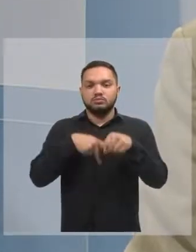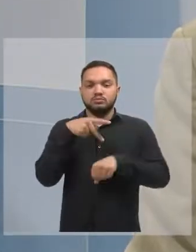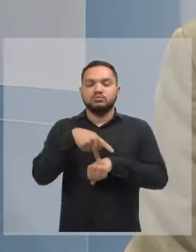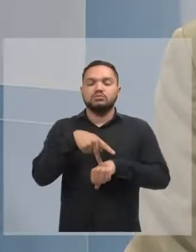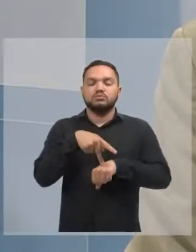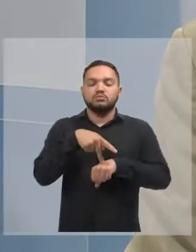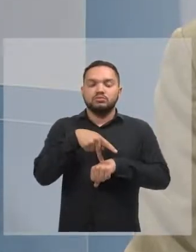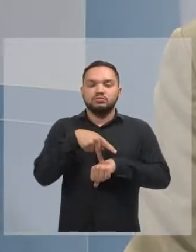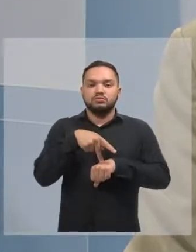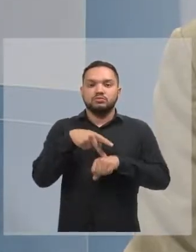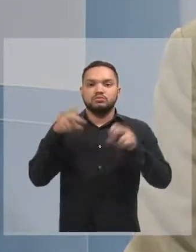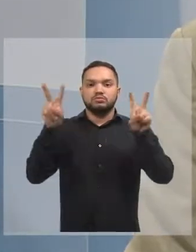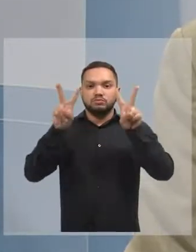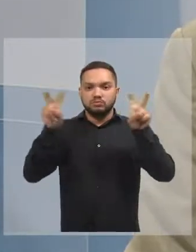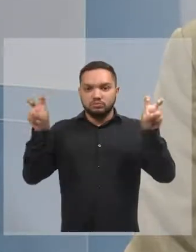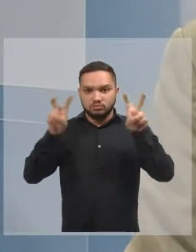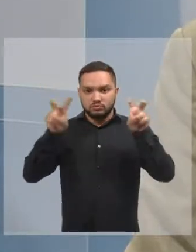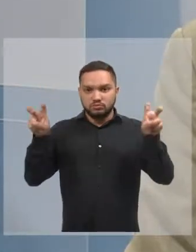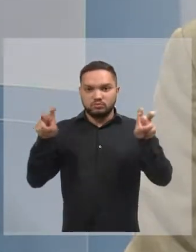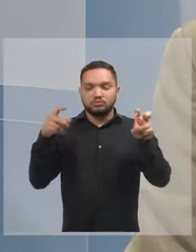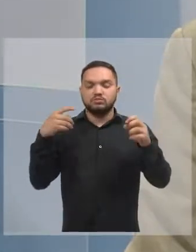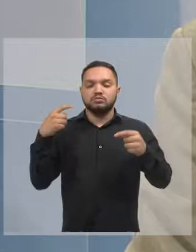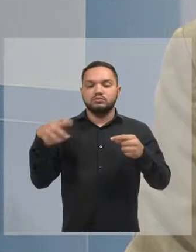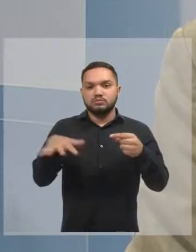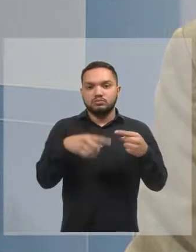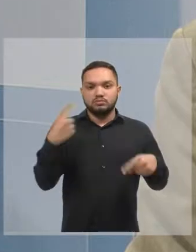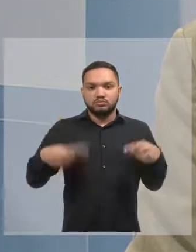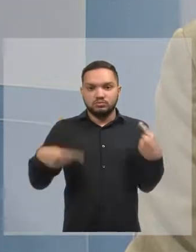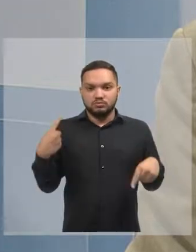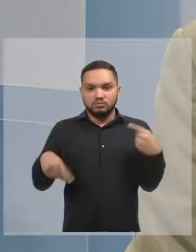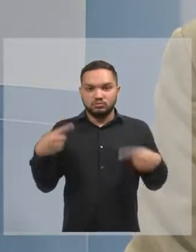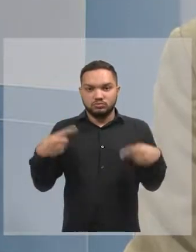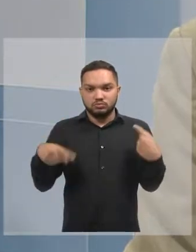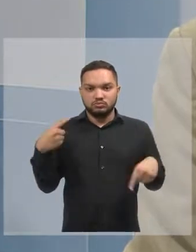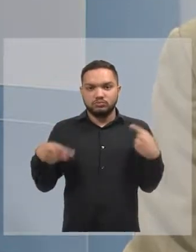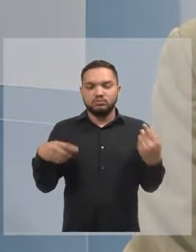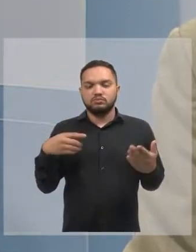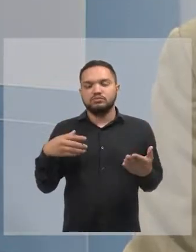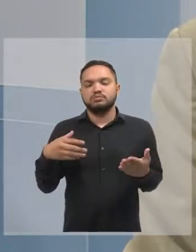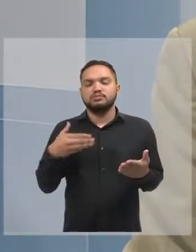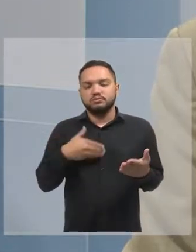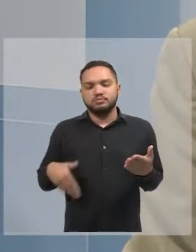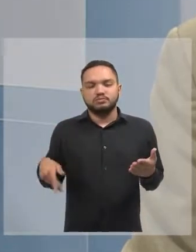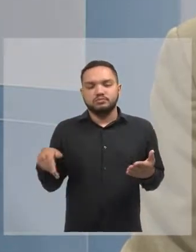do ponto de vista da sua organização político-administrativa,